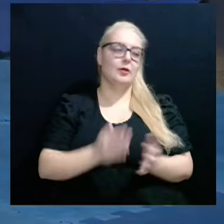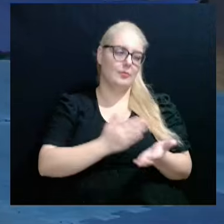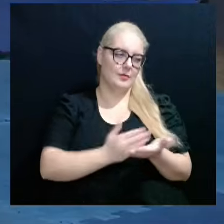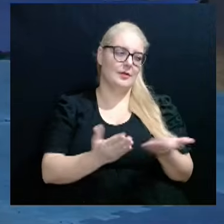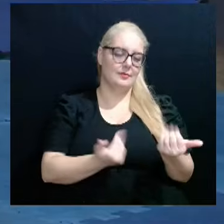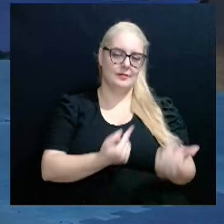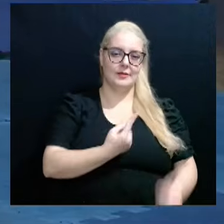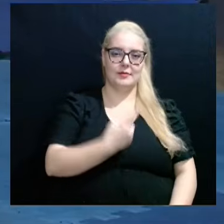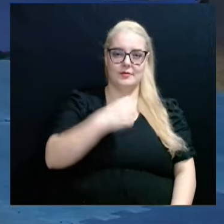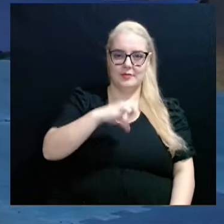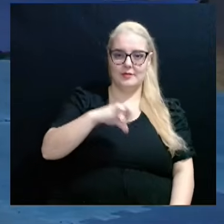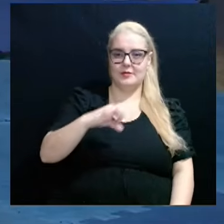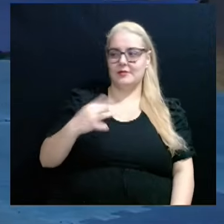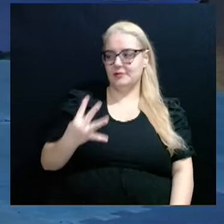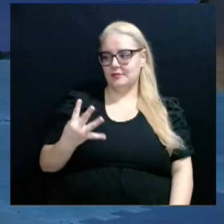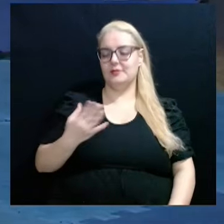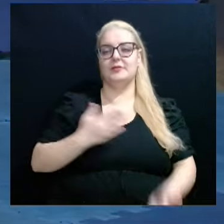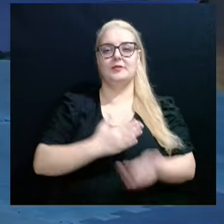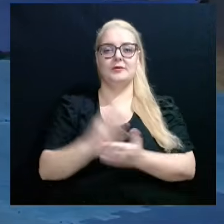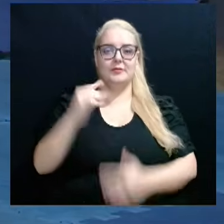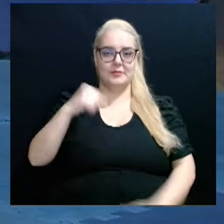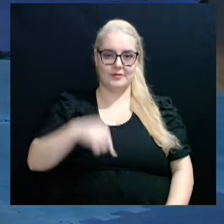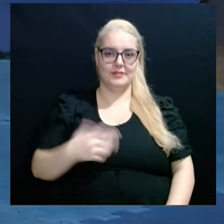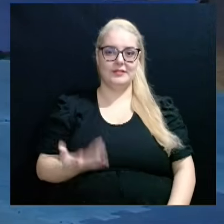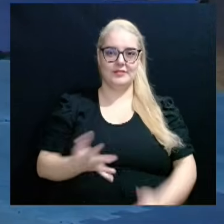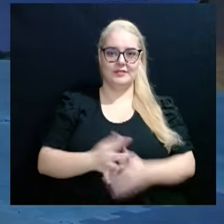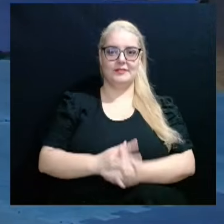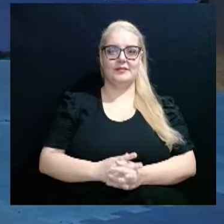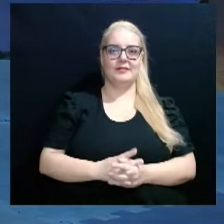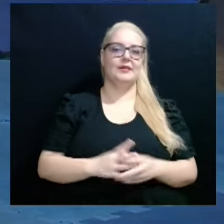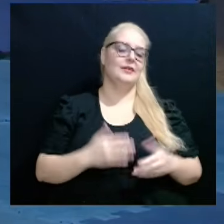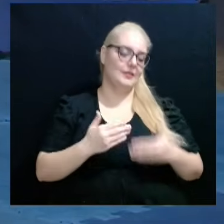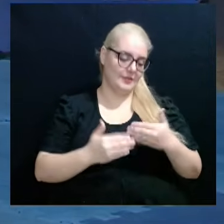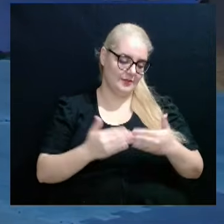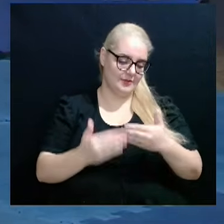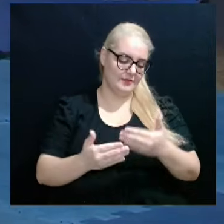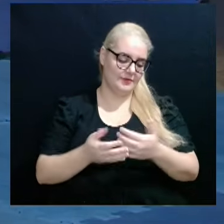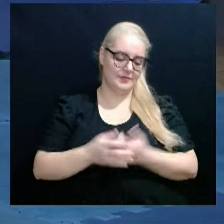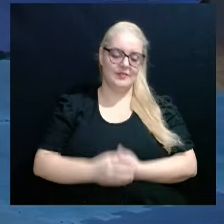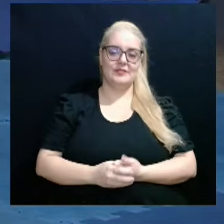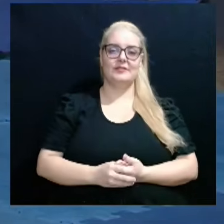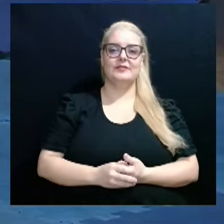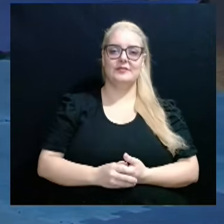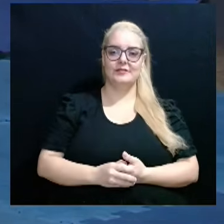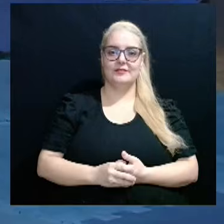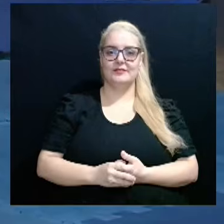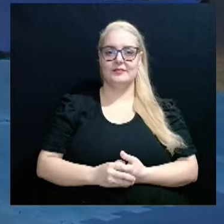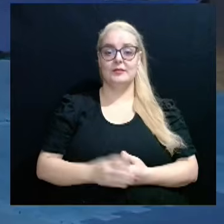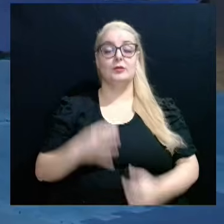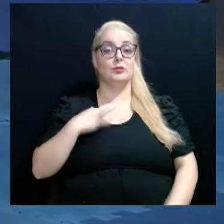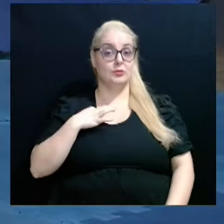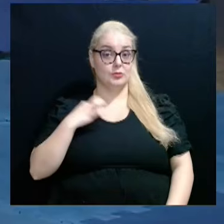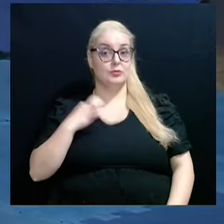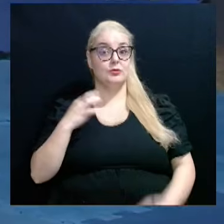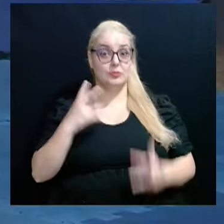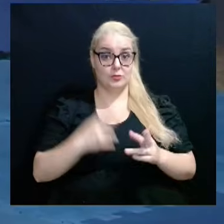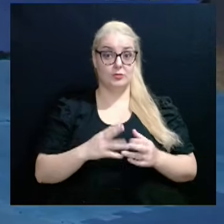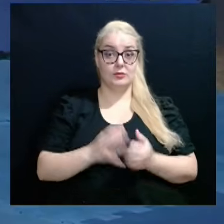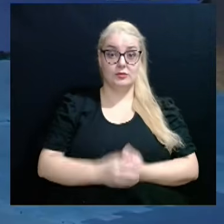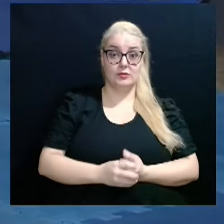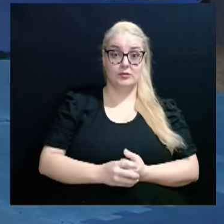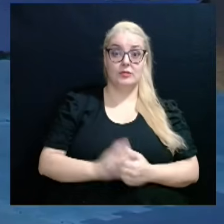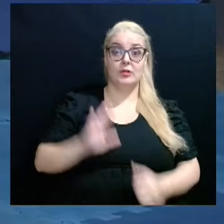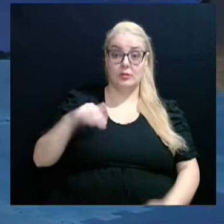eu comecei aqui como educador, fui passando como voluntário. E quando o Falcões